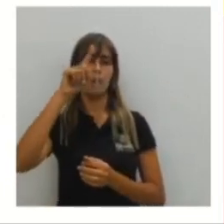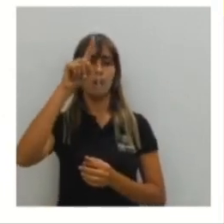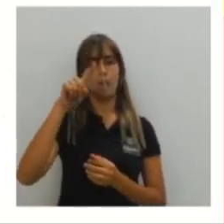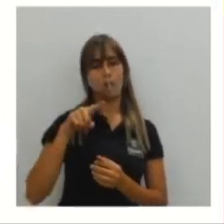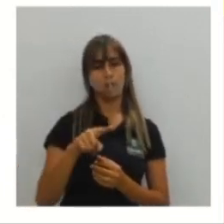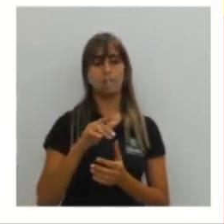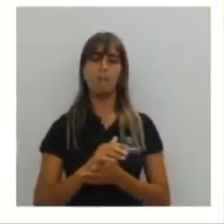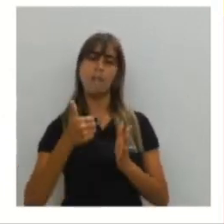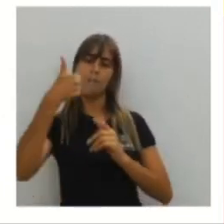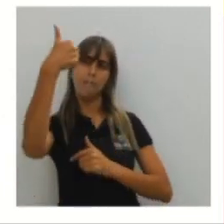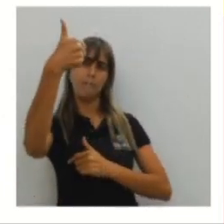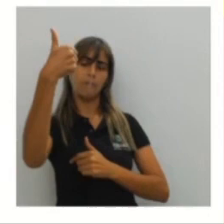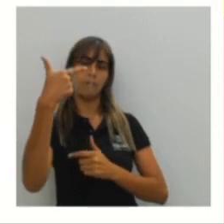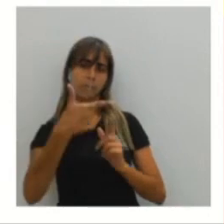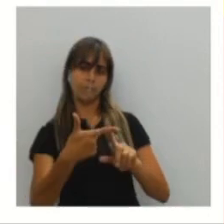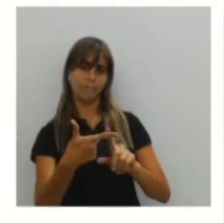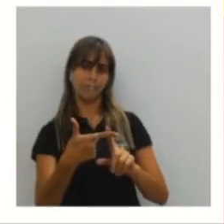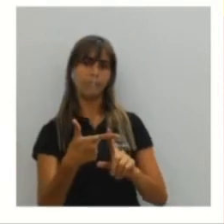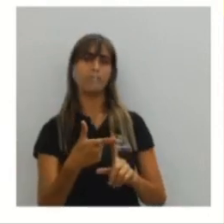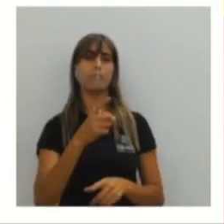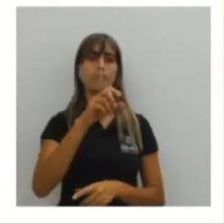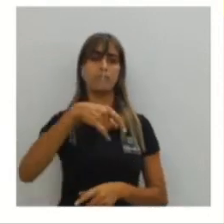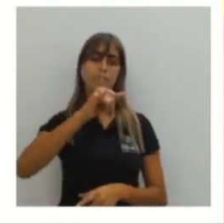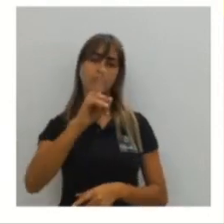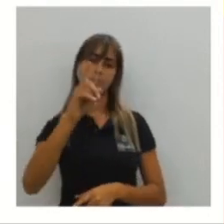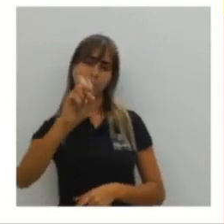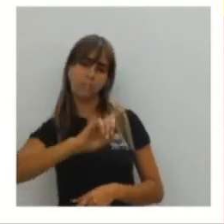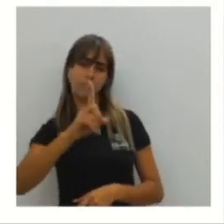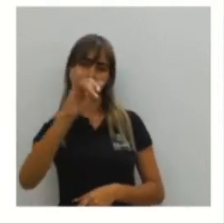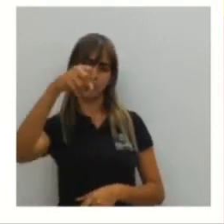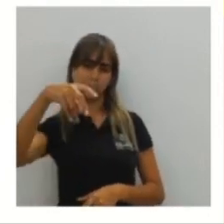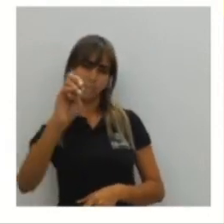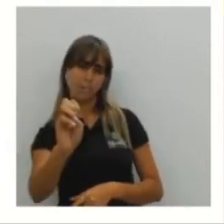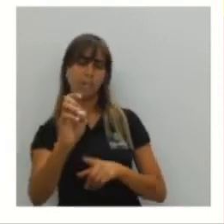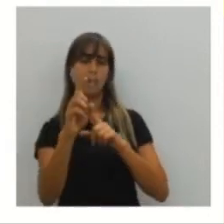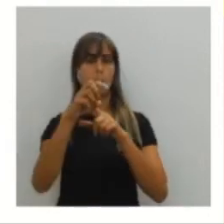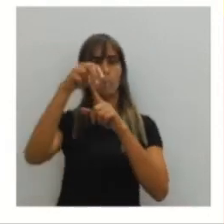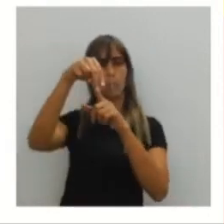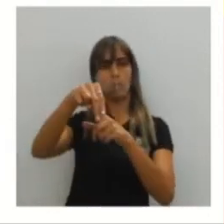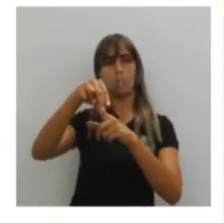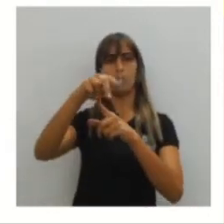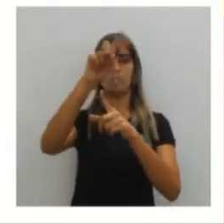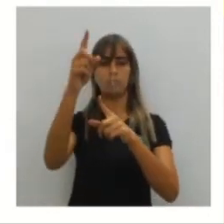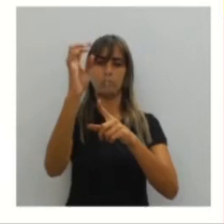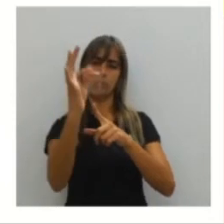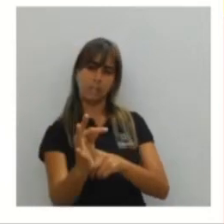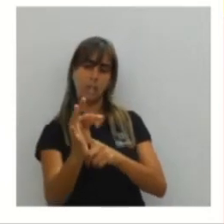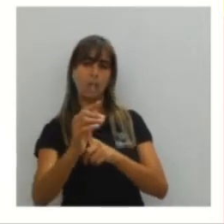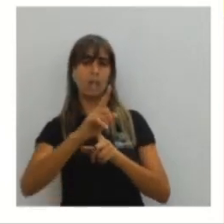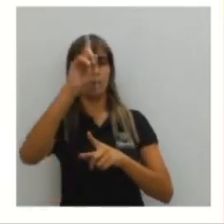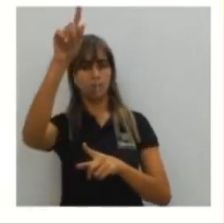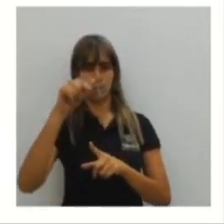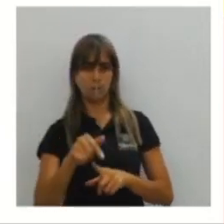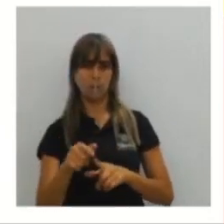da frase número 1. You didn't do your homework. A gente colocou o acréscimo ali do didn't, tá certo? Indicando que é uma